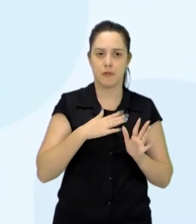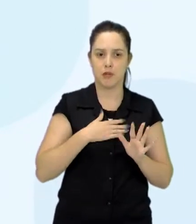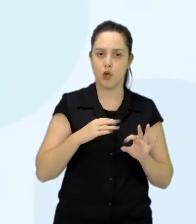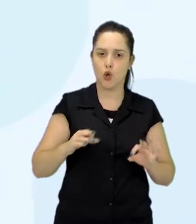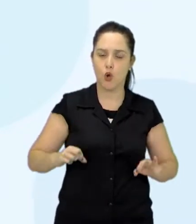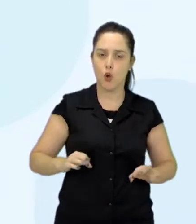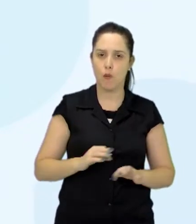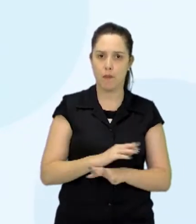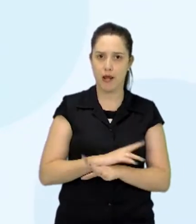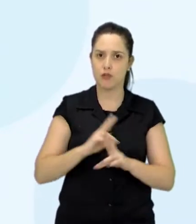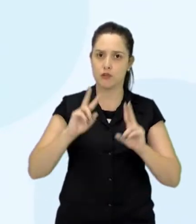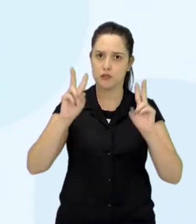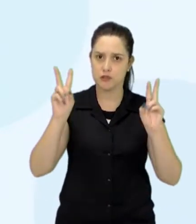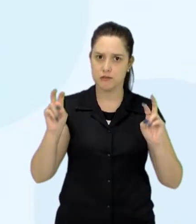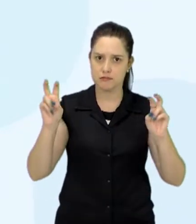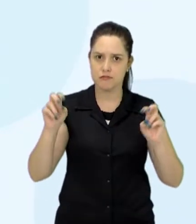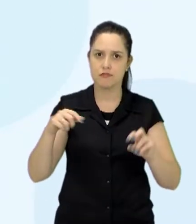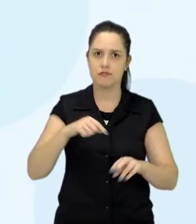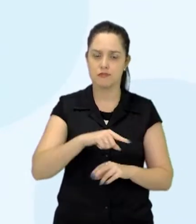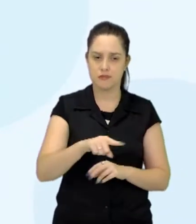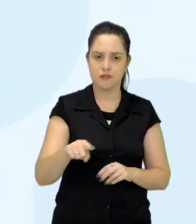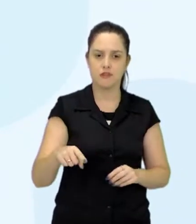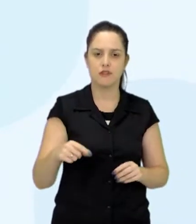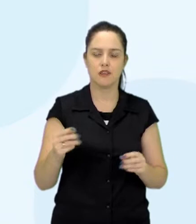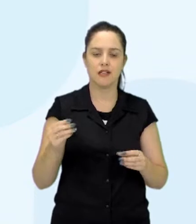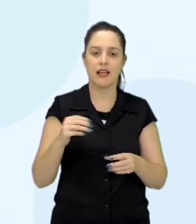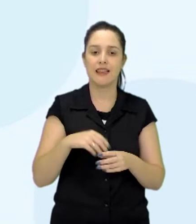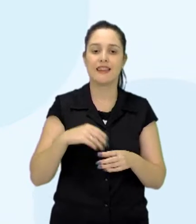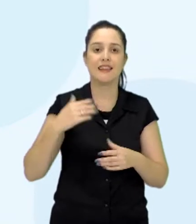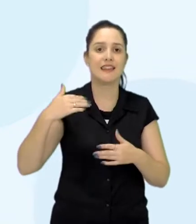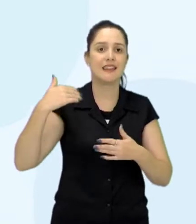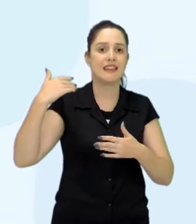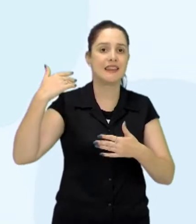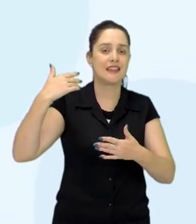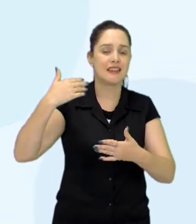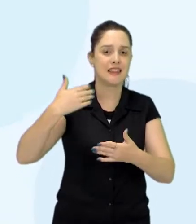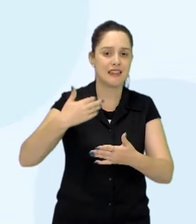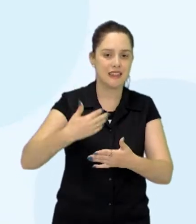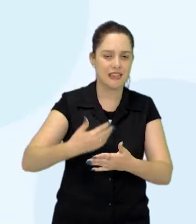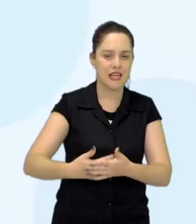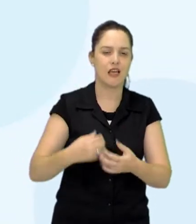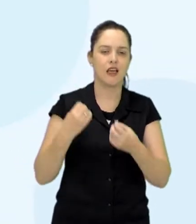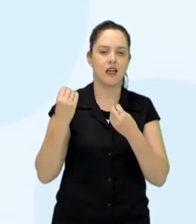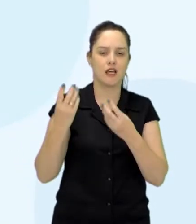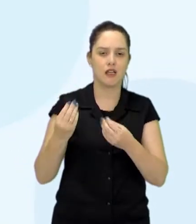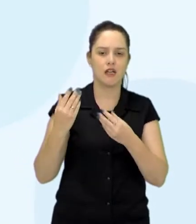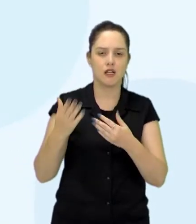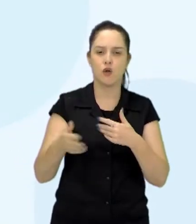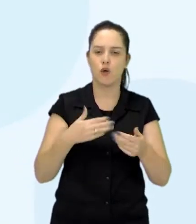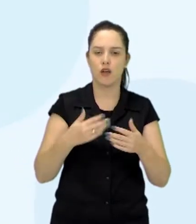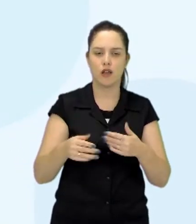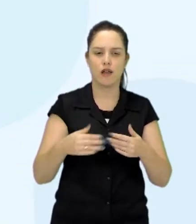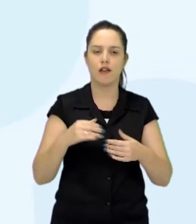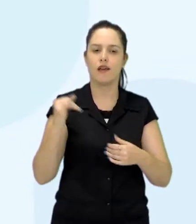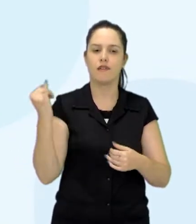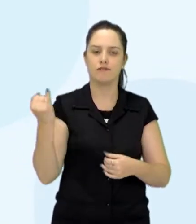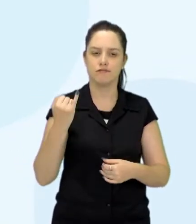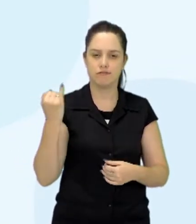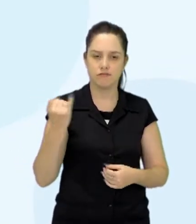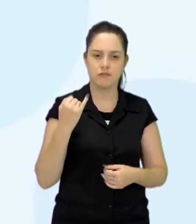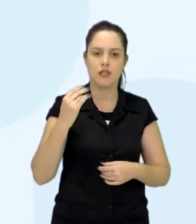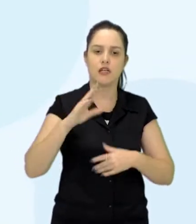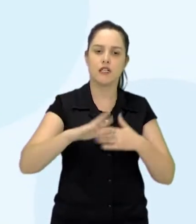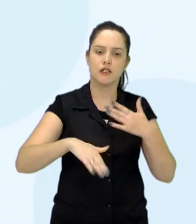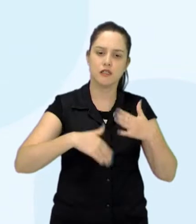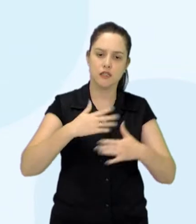sobre o assunto e os textos jornalísticos são temporais, ou seja, suas informações são importantes em determinado momento. Depois